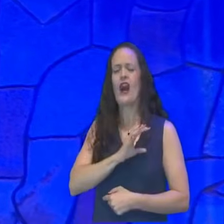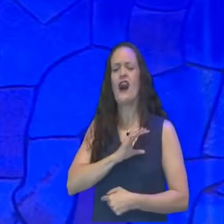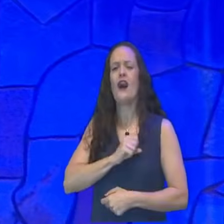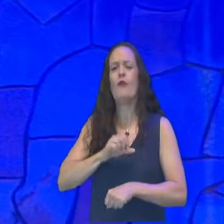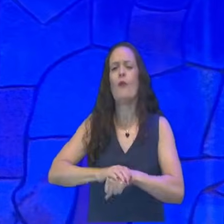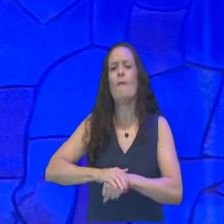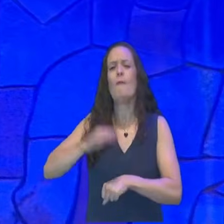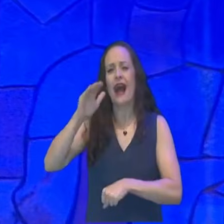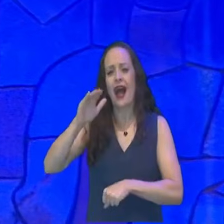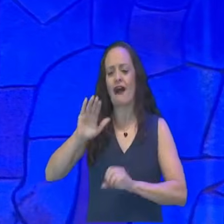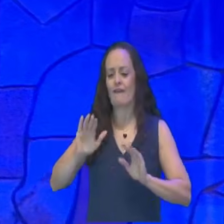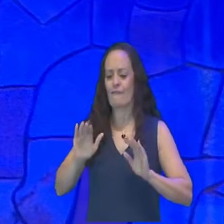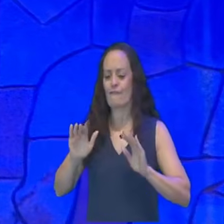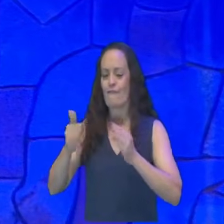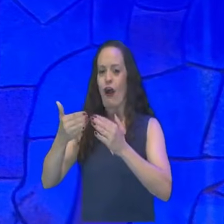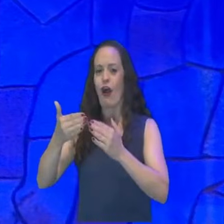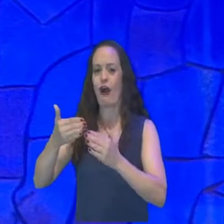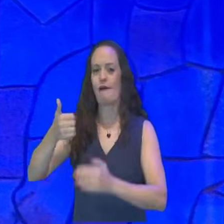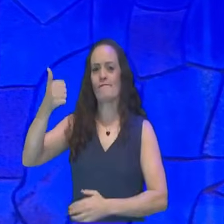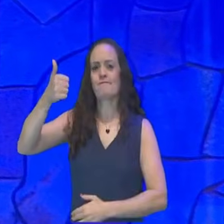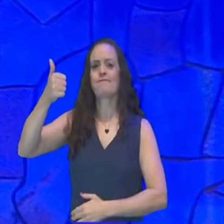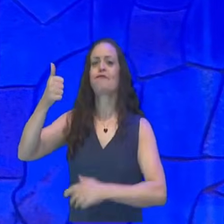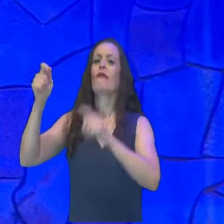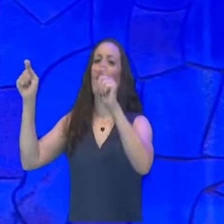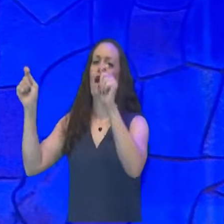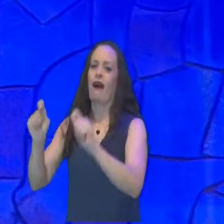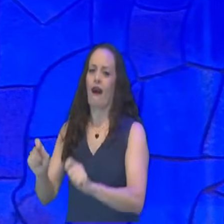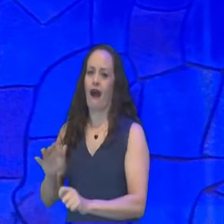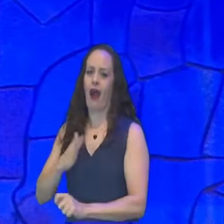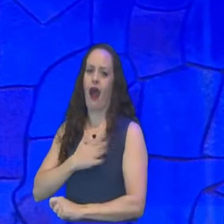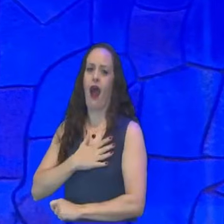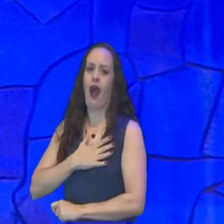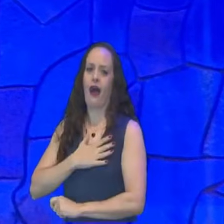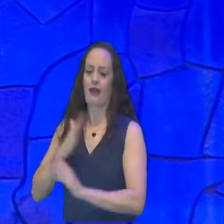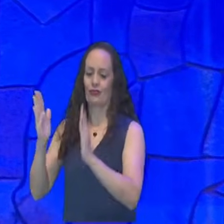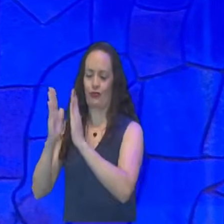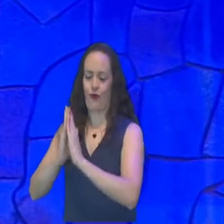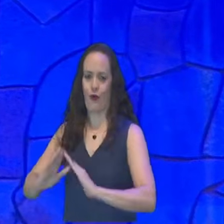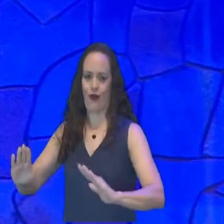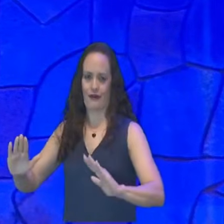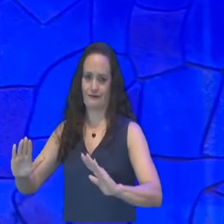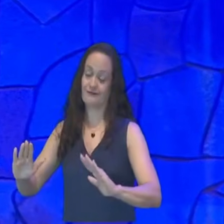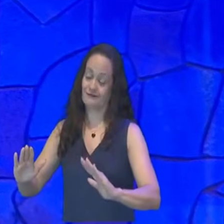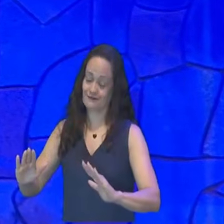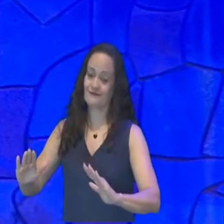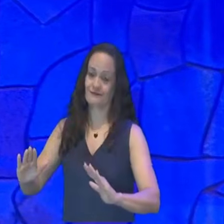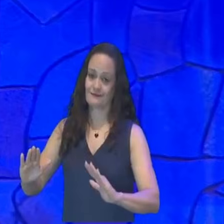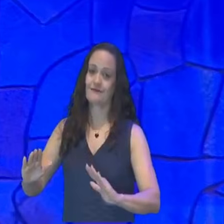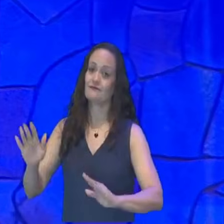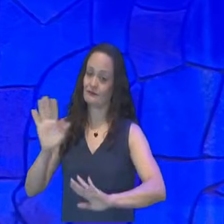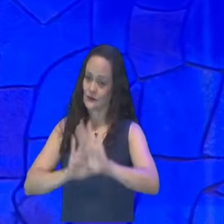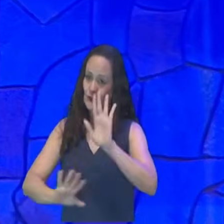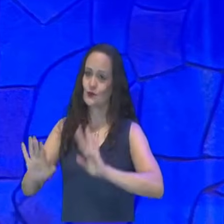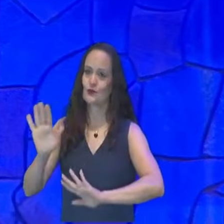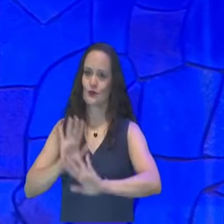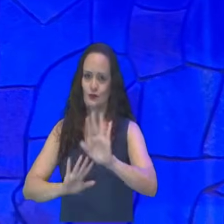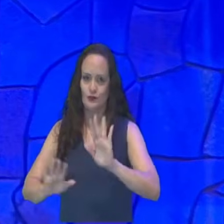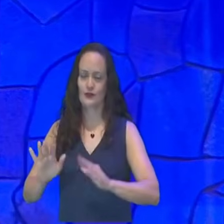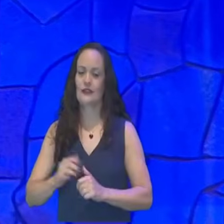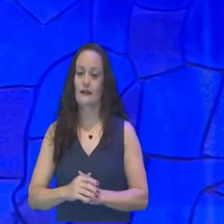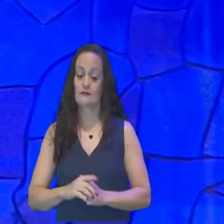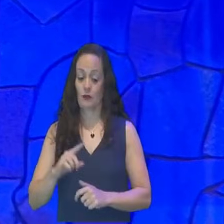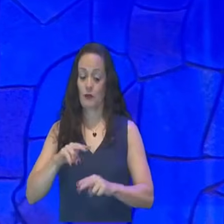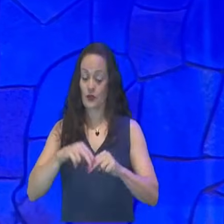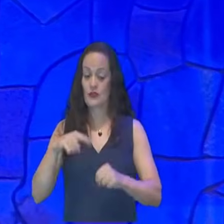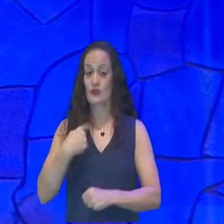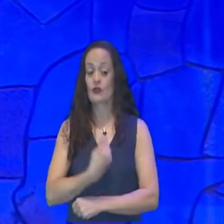nós amamos passamos a adorar. Isso molda a forma que nós enxergamos o mundo e a nossa